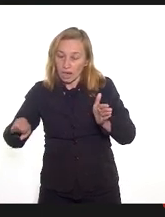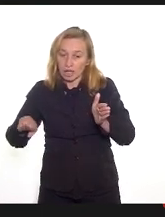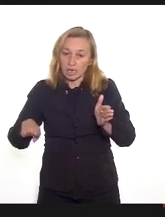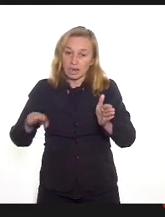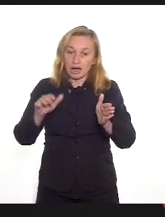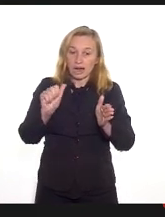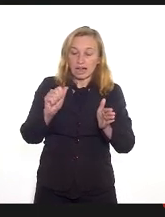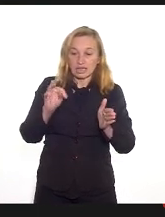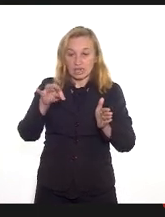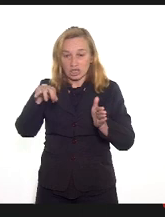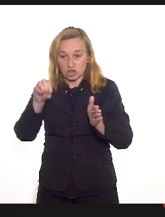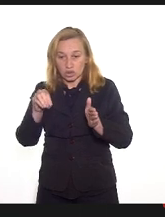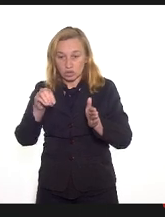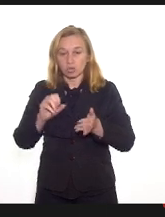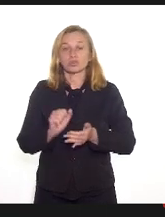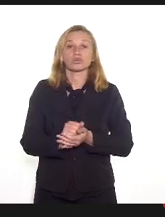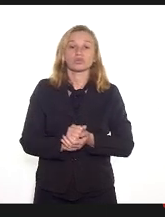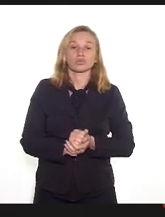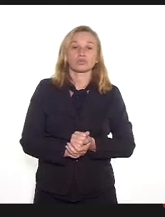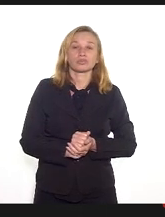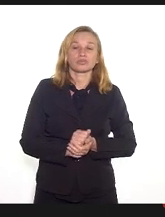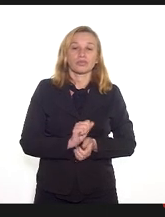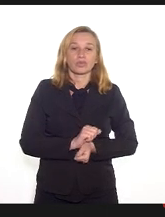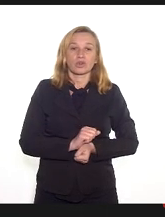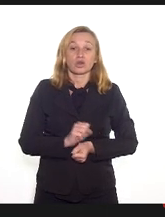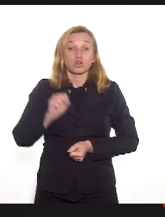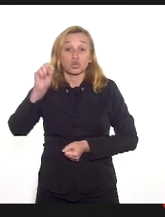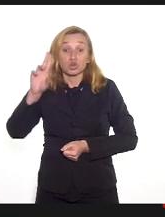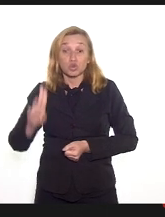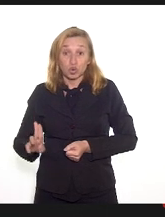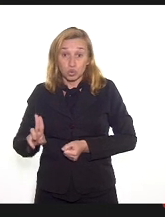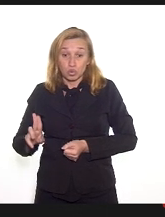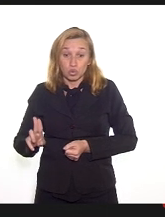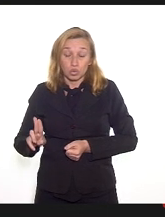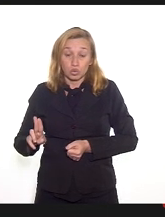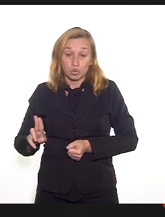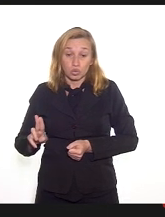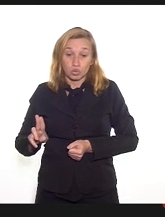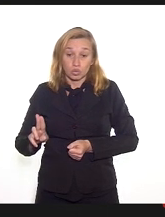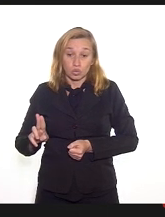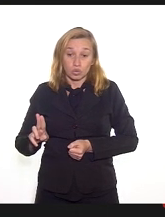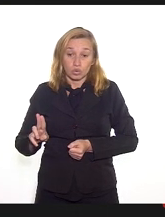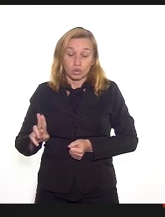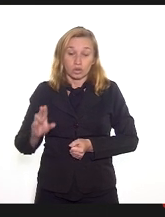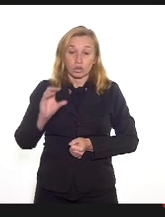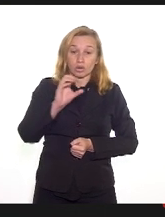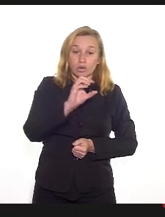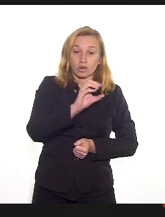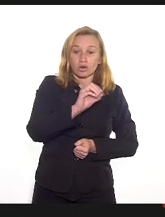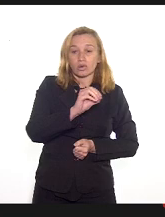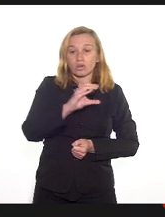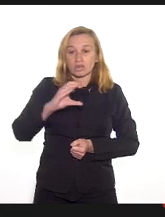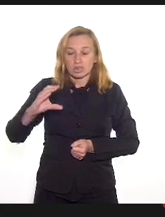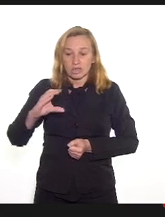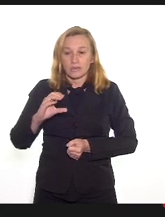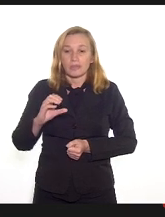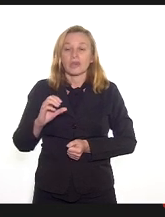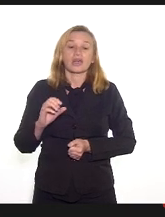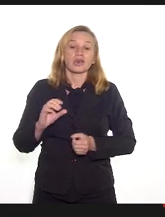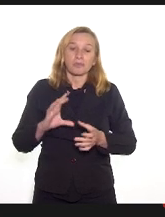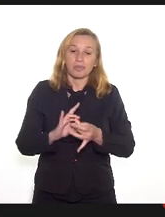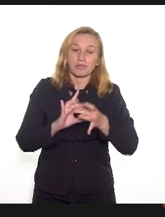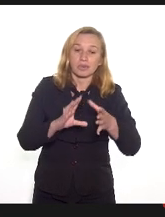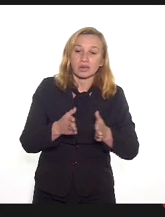Atlântico, principalmente na parte sul do Oceano Atlântico, e que permite que o Brasil